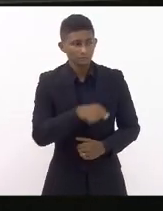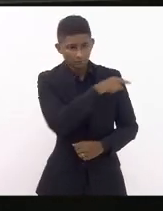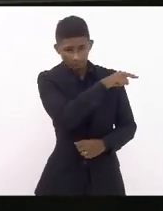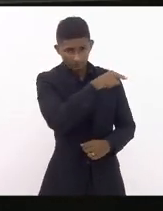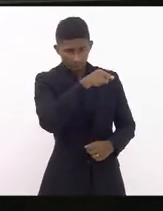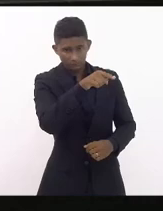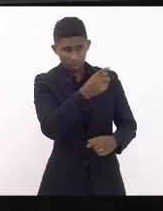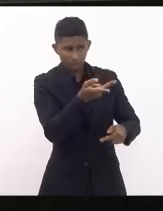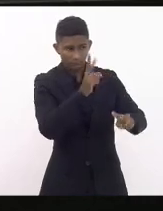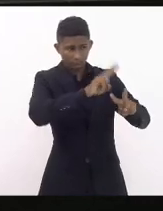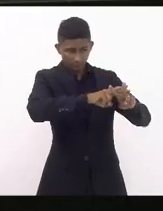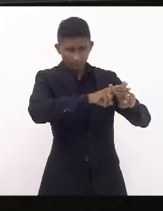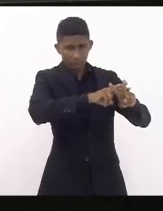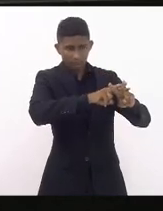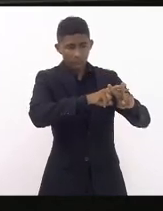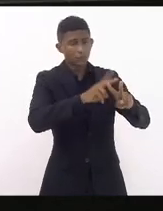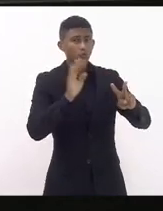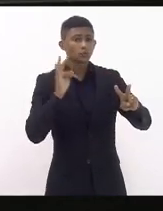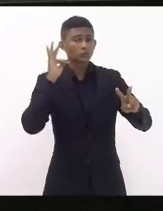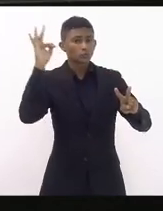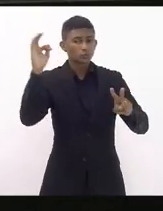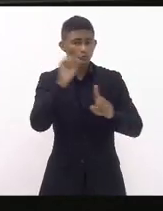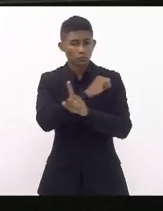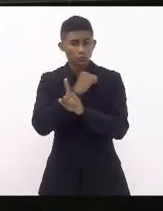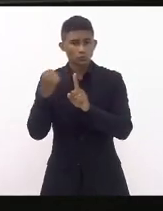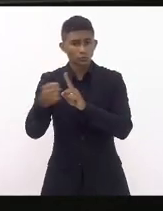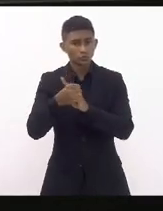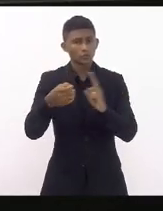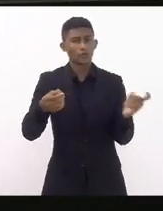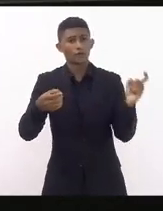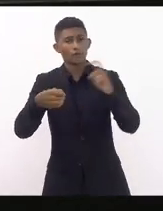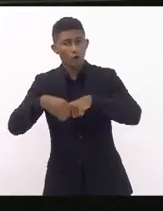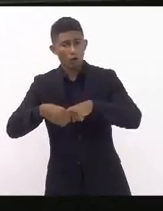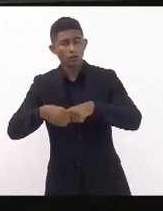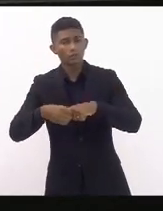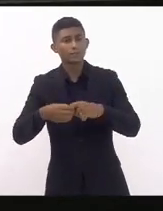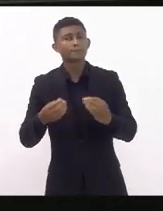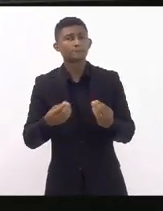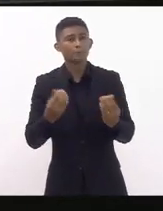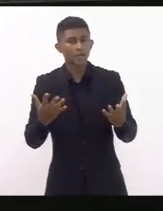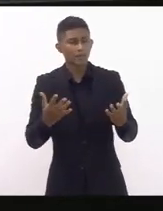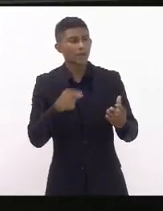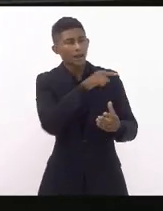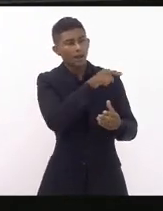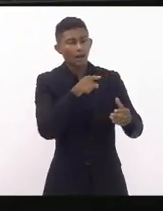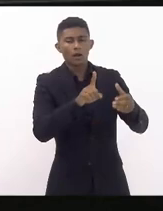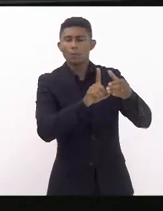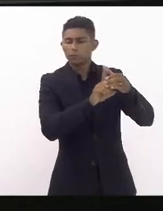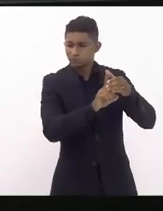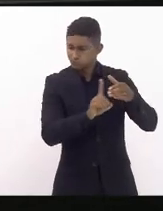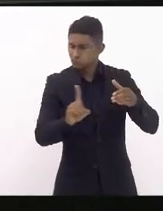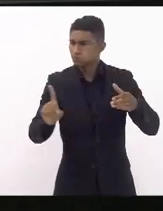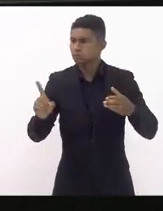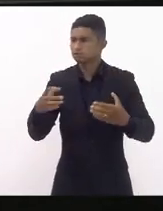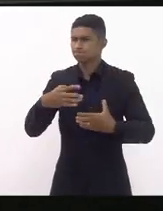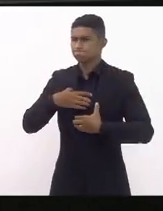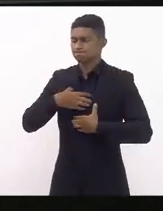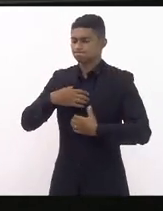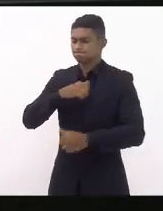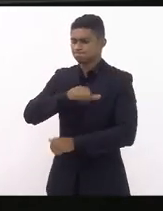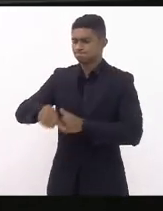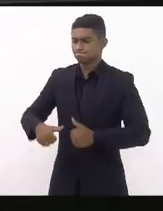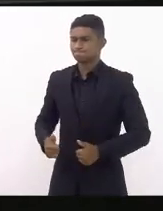social, em uma reabilitação dessa pessoa para que ela saia melhor e seja devolvida